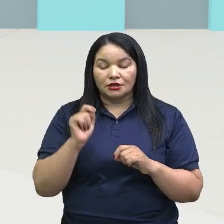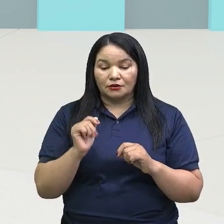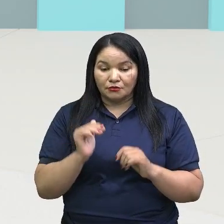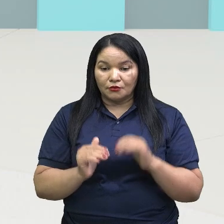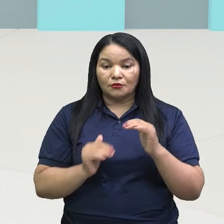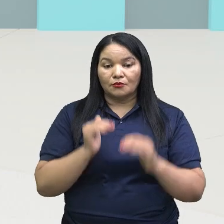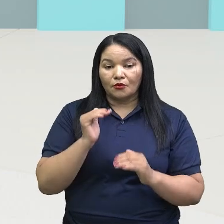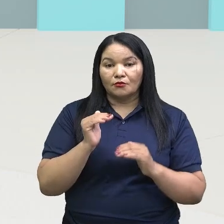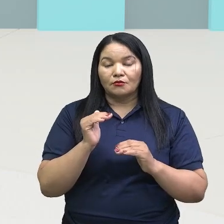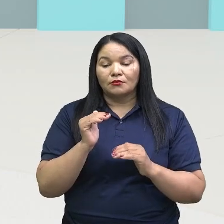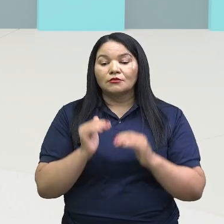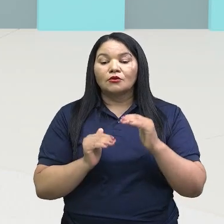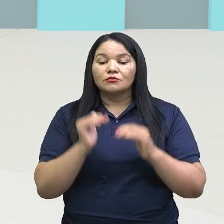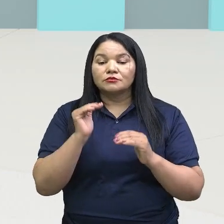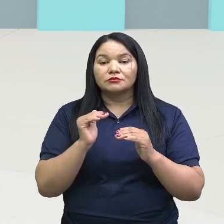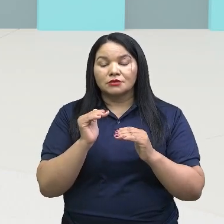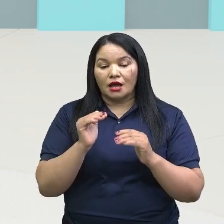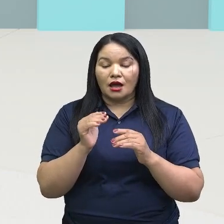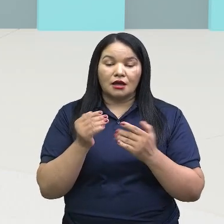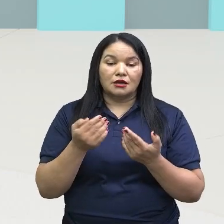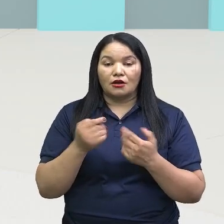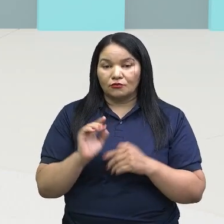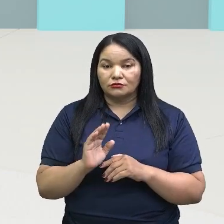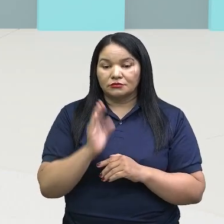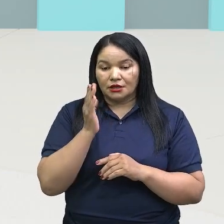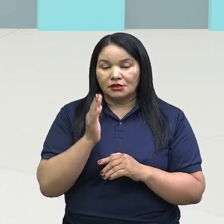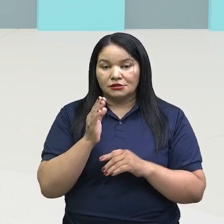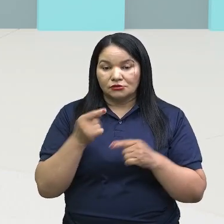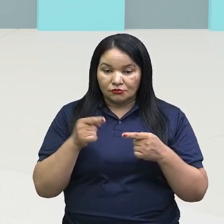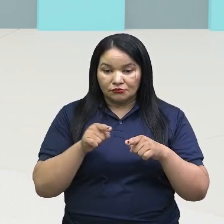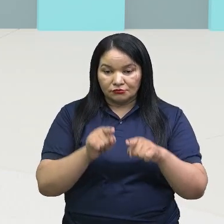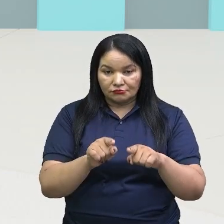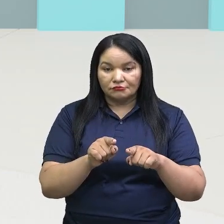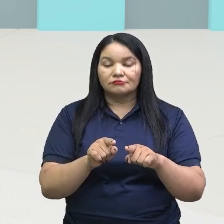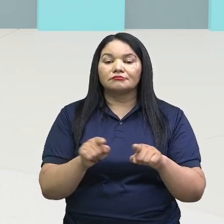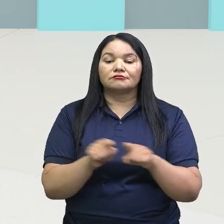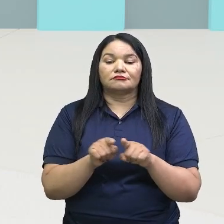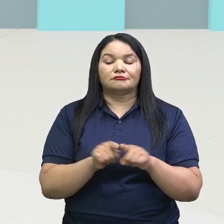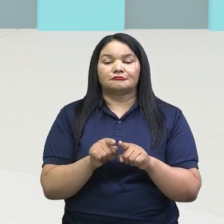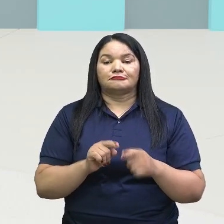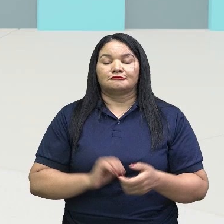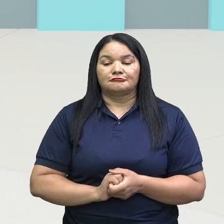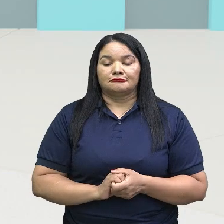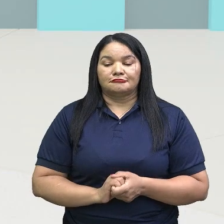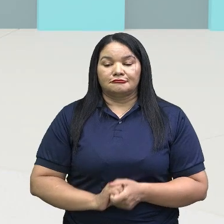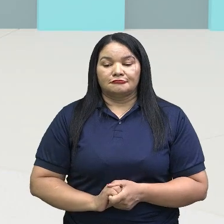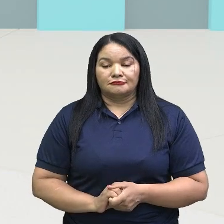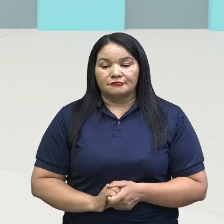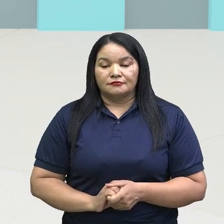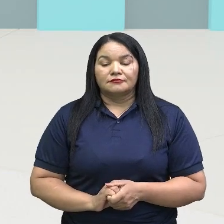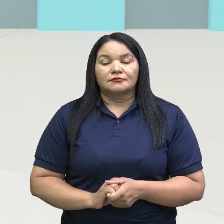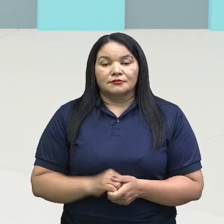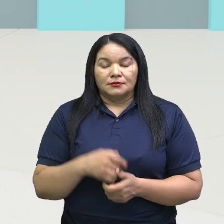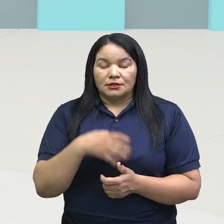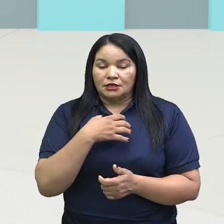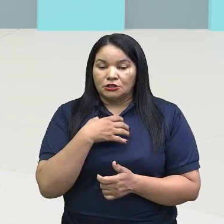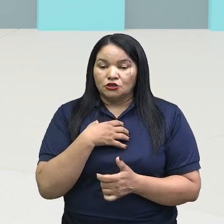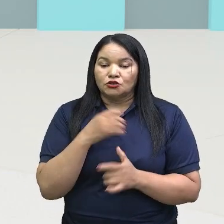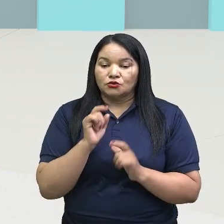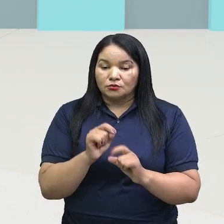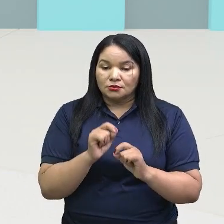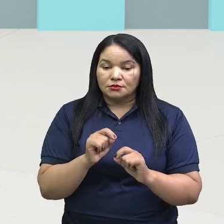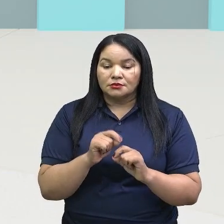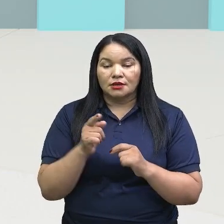quando acontece uma coisa, a outra coisa vai estar acontecendo ao mesmo tempo. Então, esse é o sentido